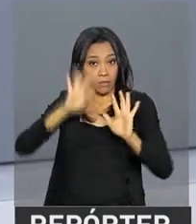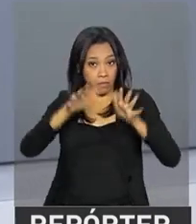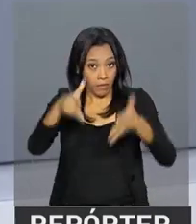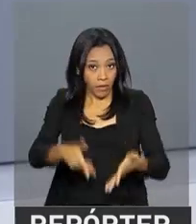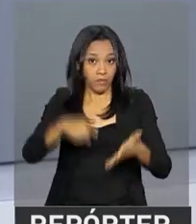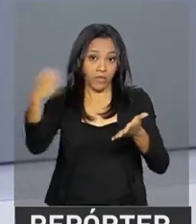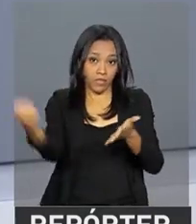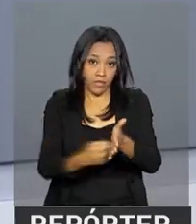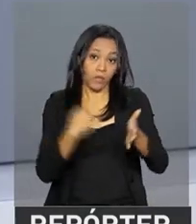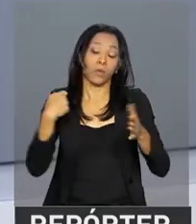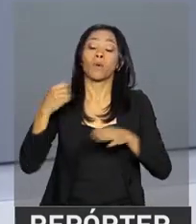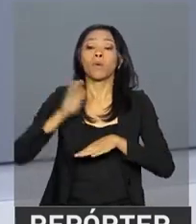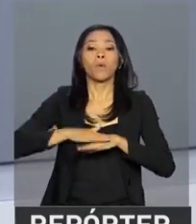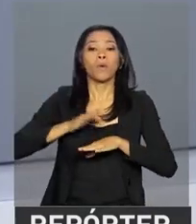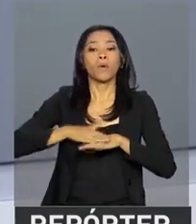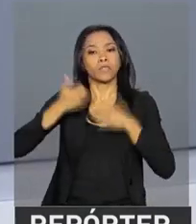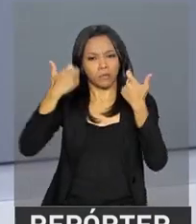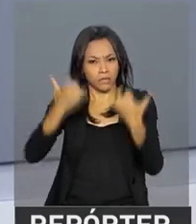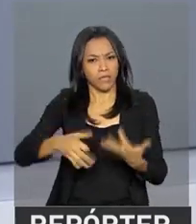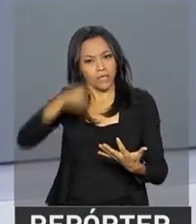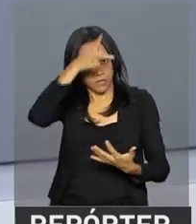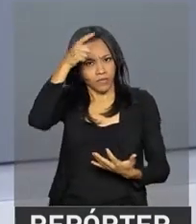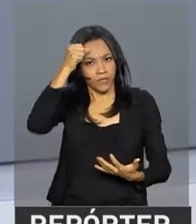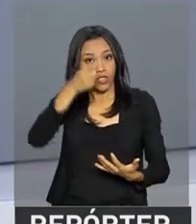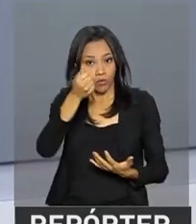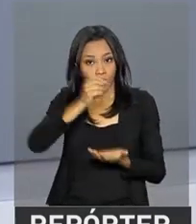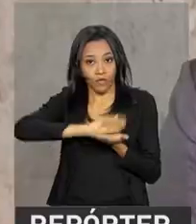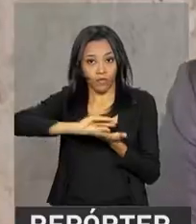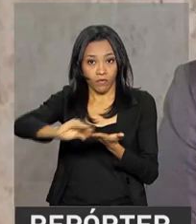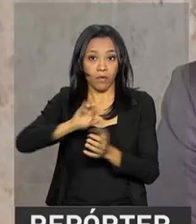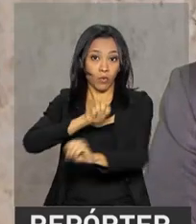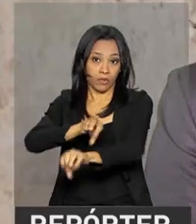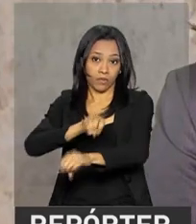Segundo o prefeito do Rio, o dinheiro vai para a educação.